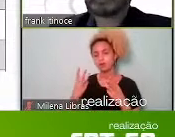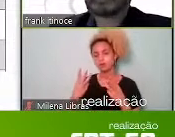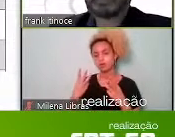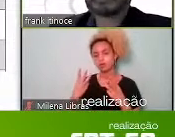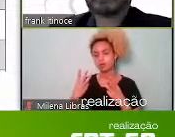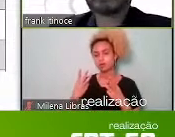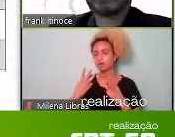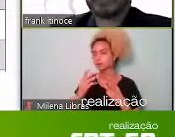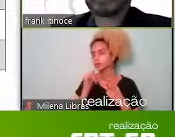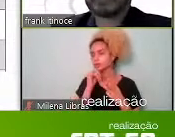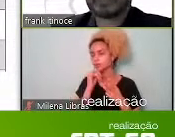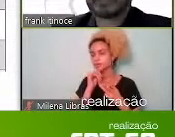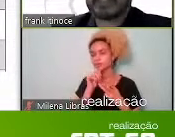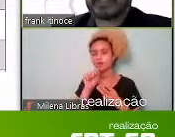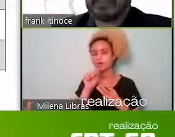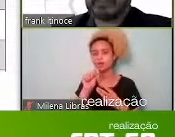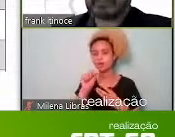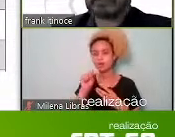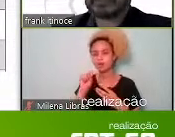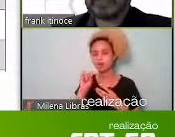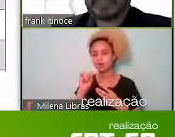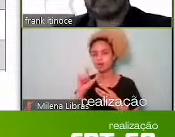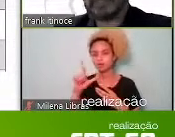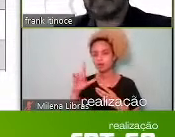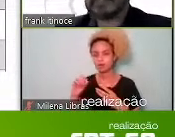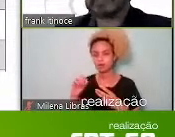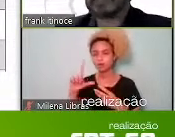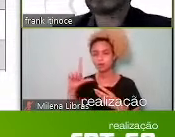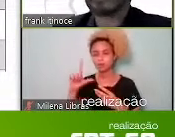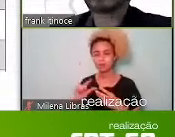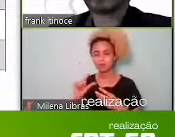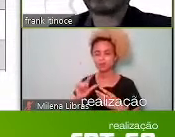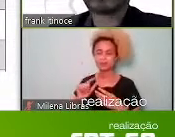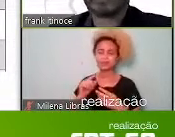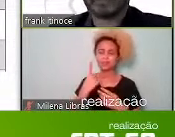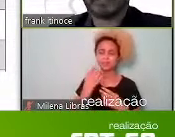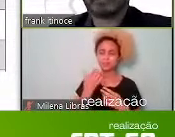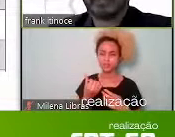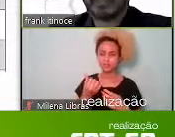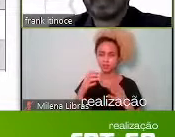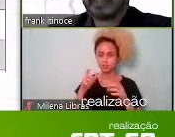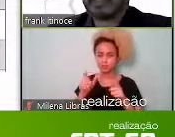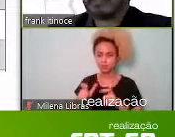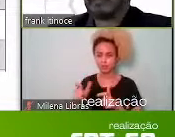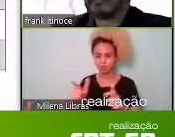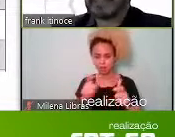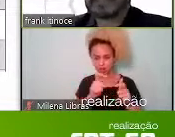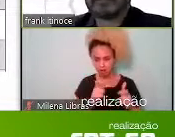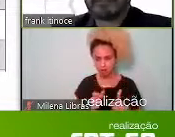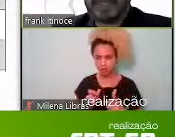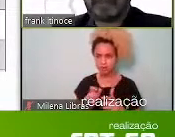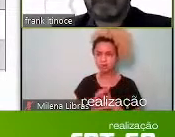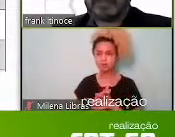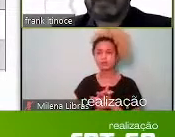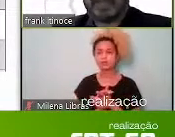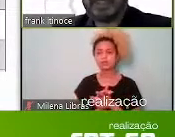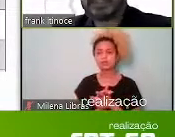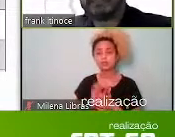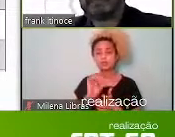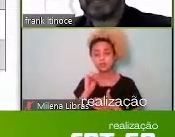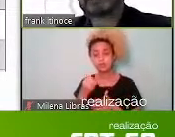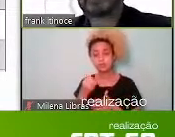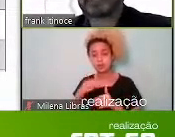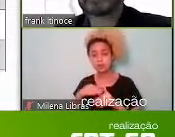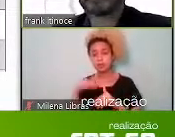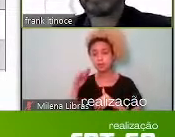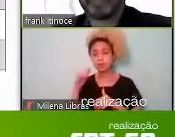vamos chamar assim, asilos com menos de 16 leitos. Acima de 16 leitos já é considerado ocupação B. Aí ele já